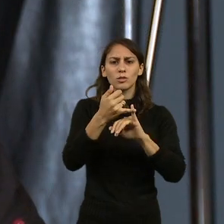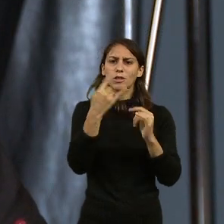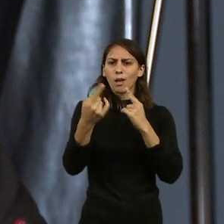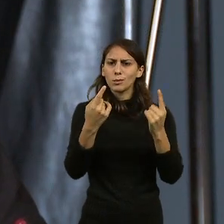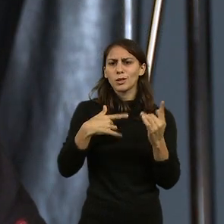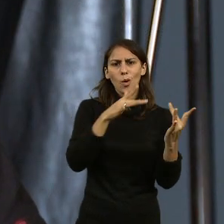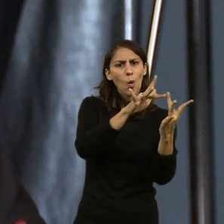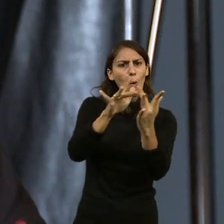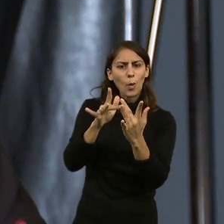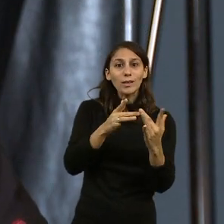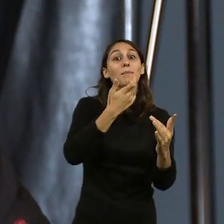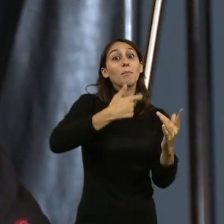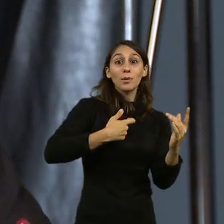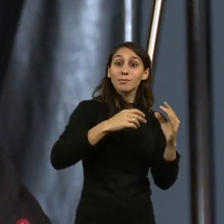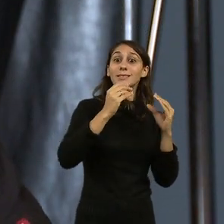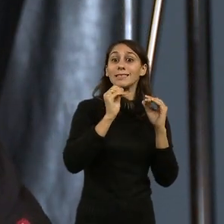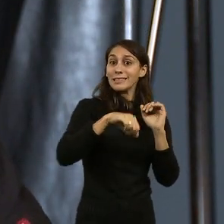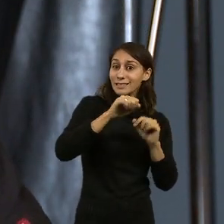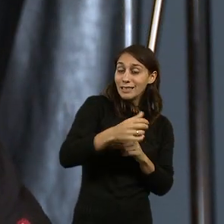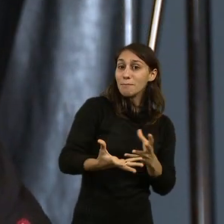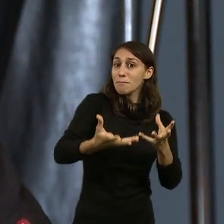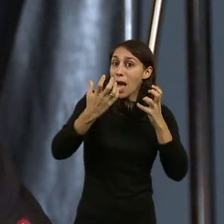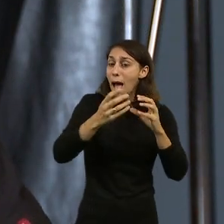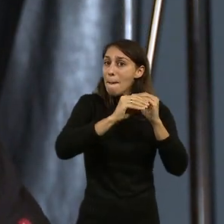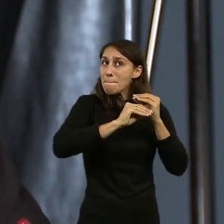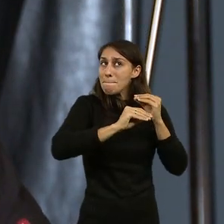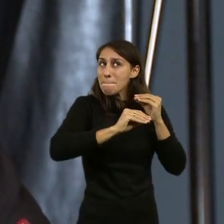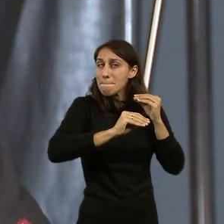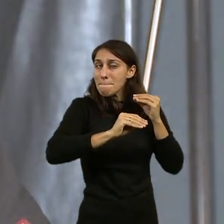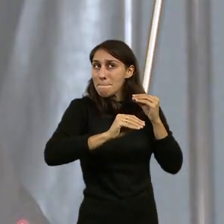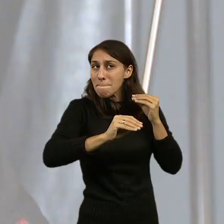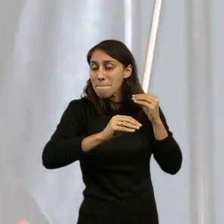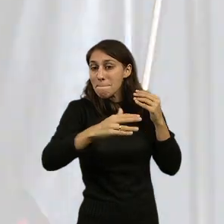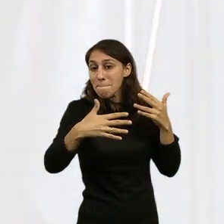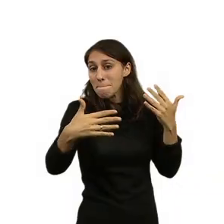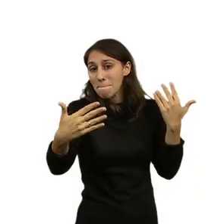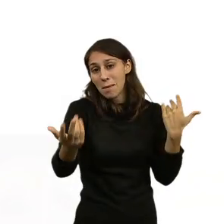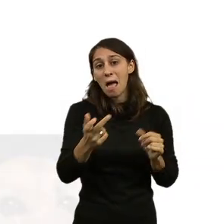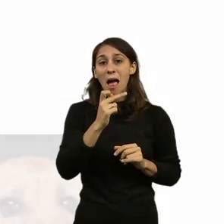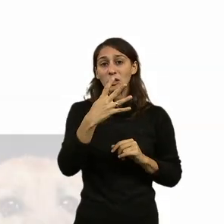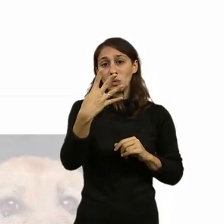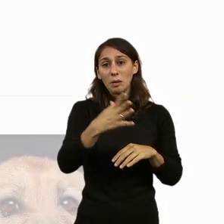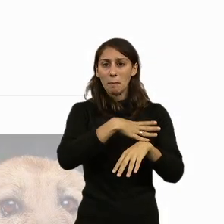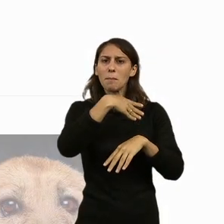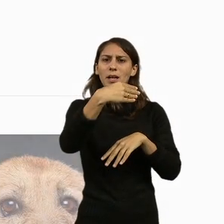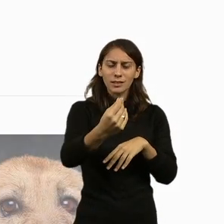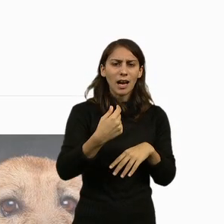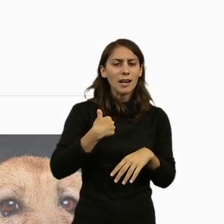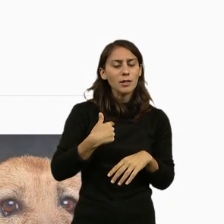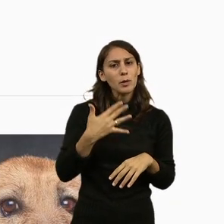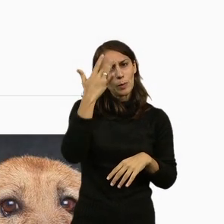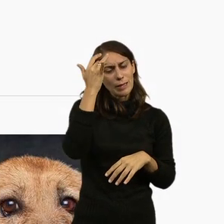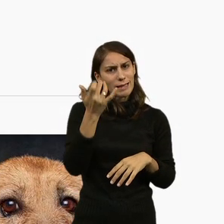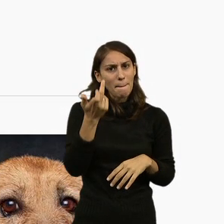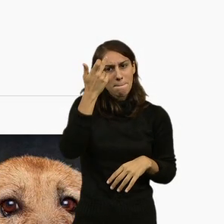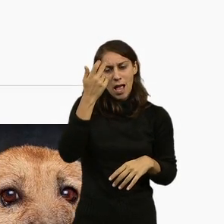eu deixei passar um tempo. Passado 4 anos, voltei a essa ideia, já com outra visão. O enquadramento é o mesmo, mas as fotos agora estão